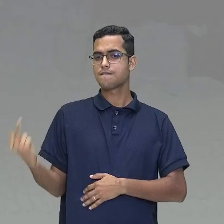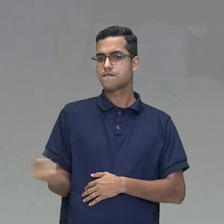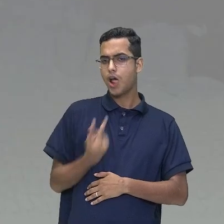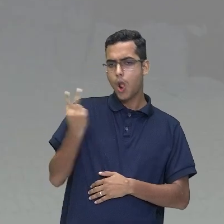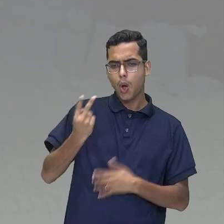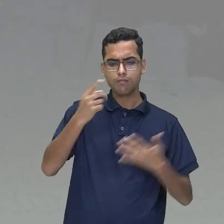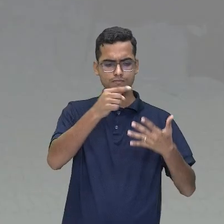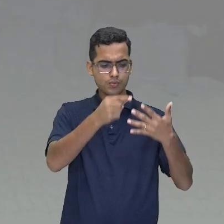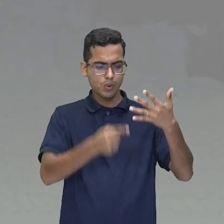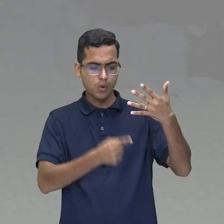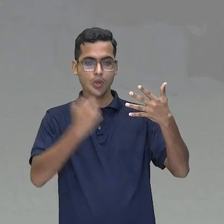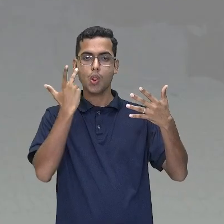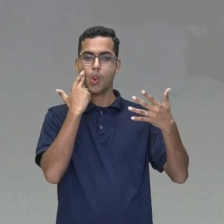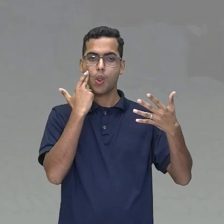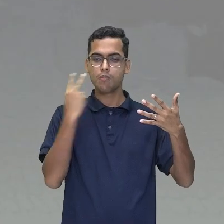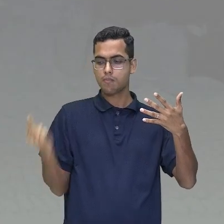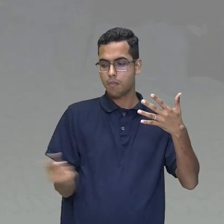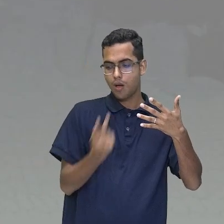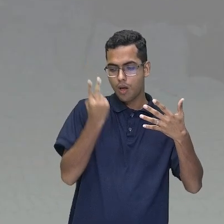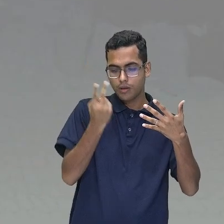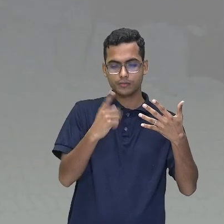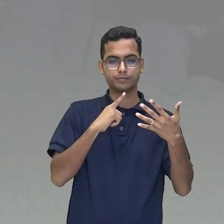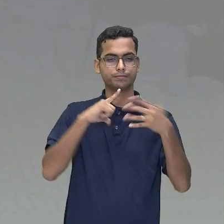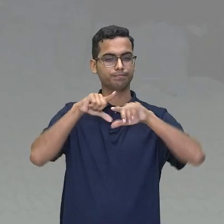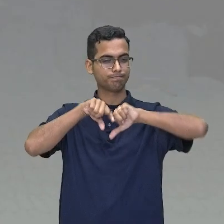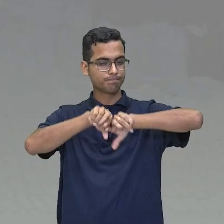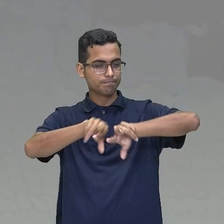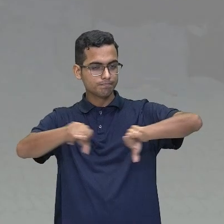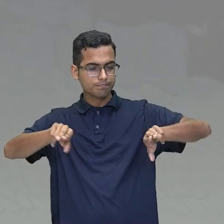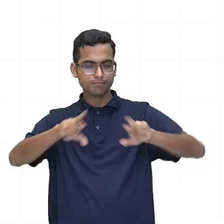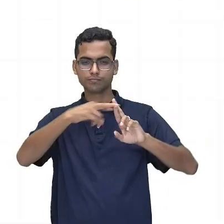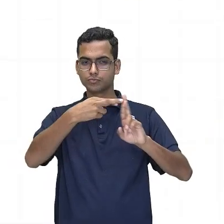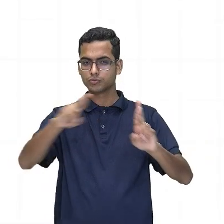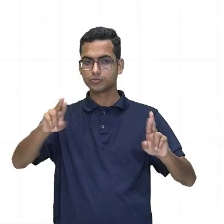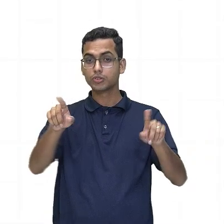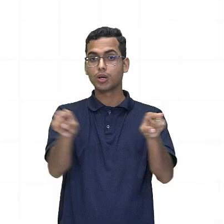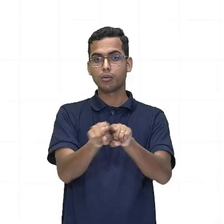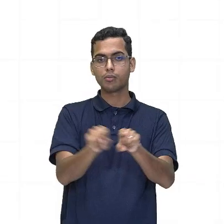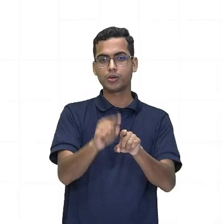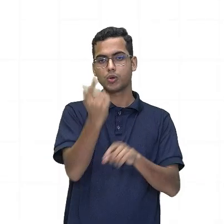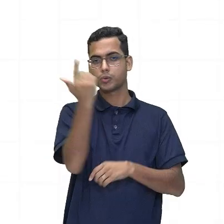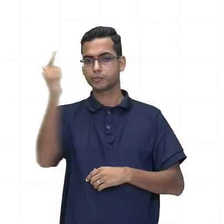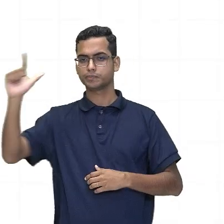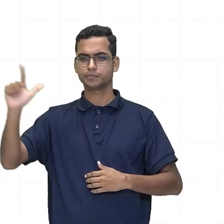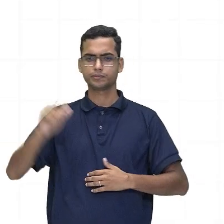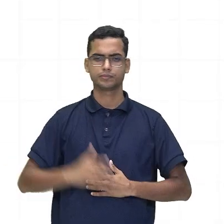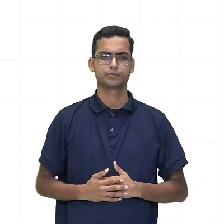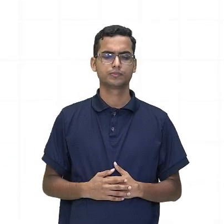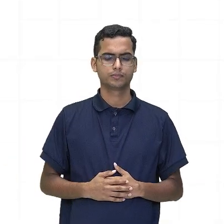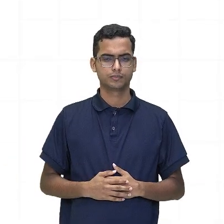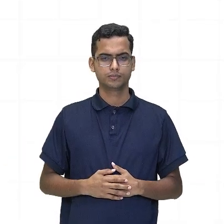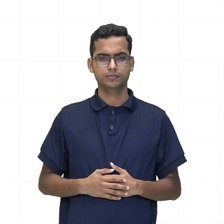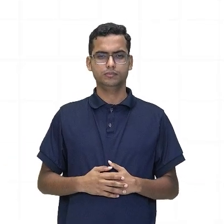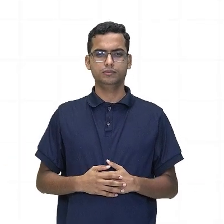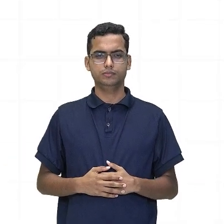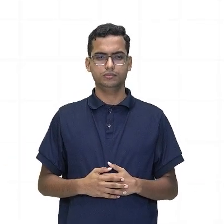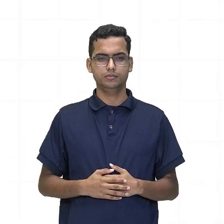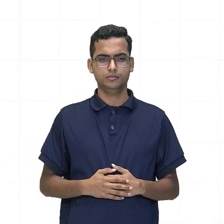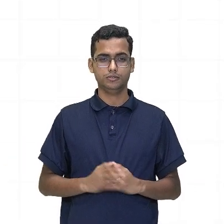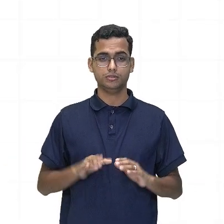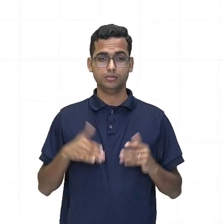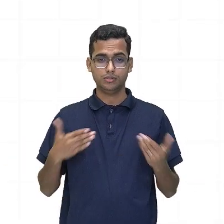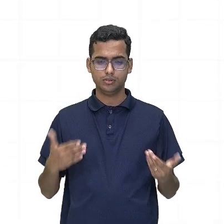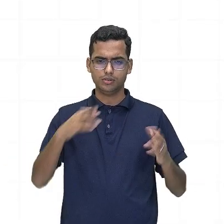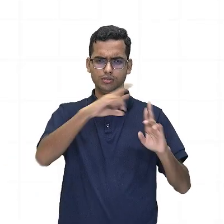diferentes religiões e em outras, né, que nós estamos estudando ou vamos estudar. Vamos lá? Apesar de suas diferenças, as